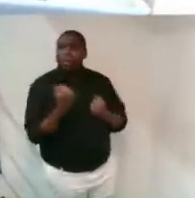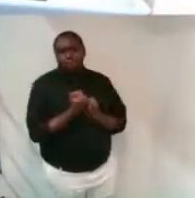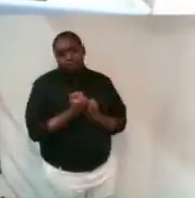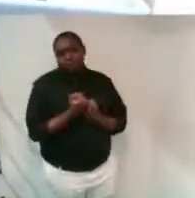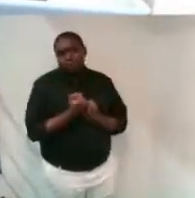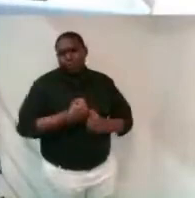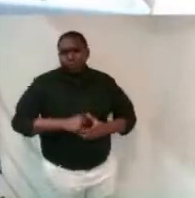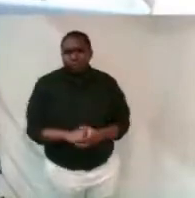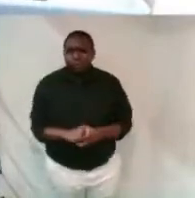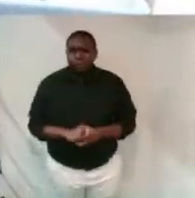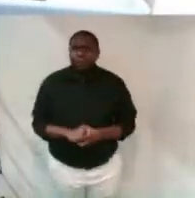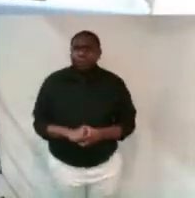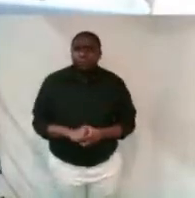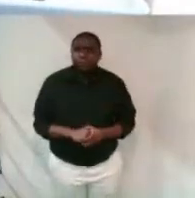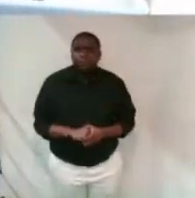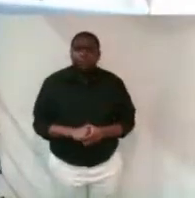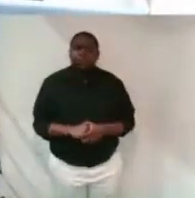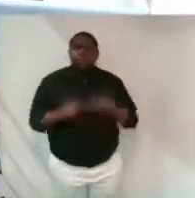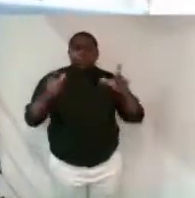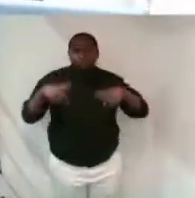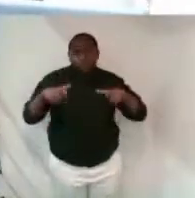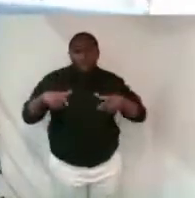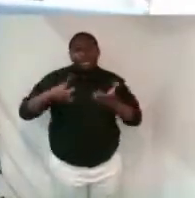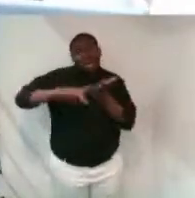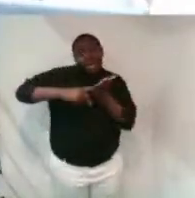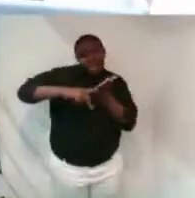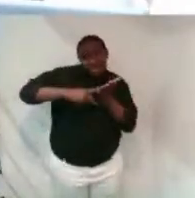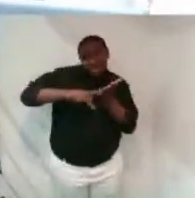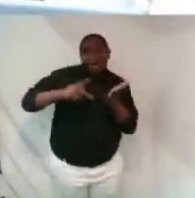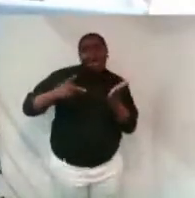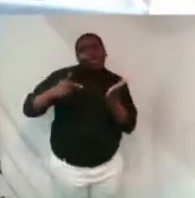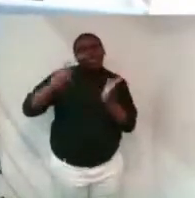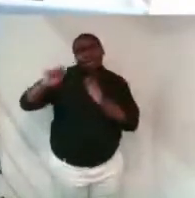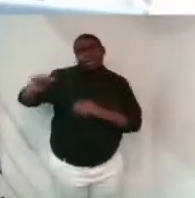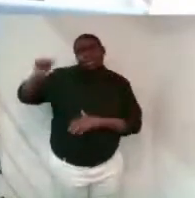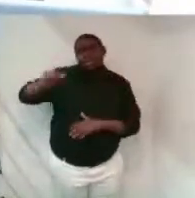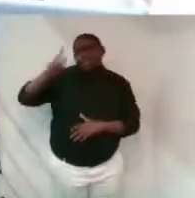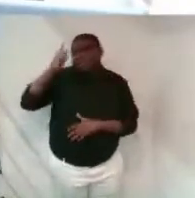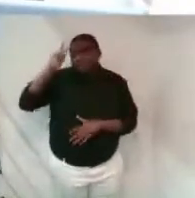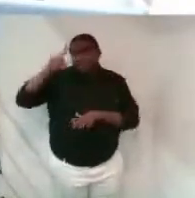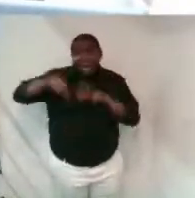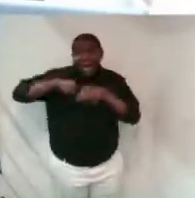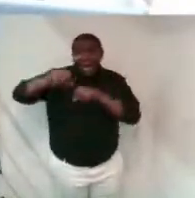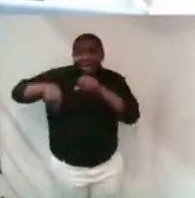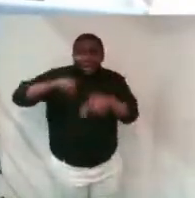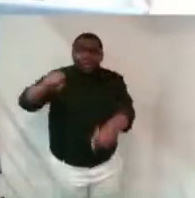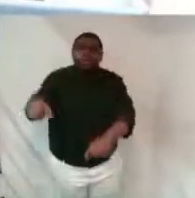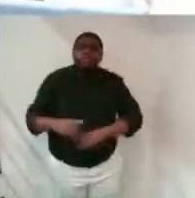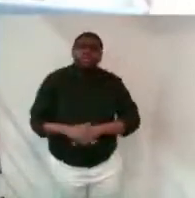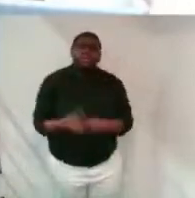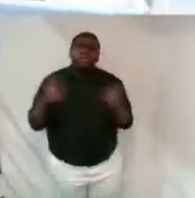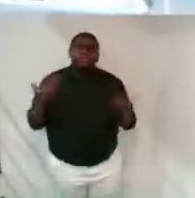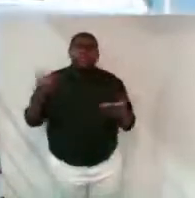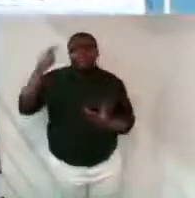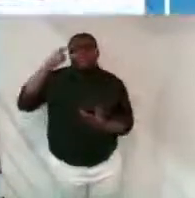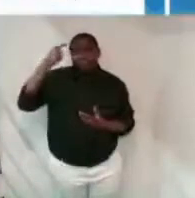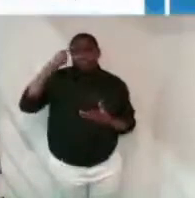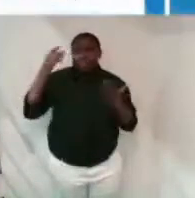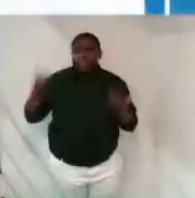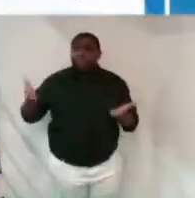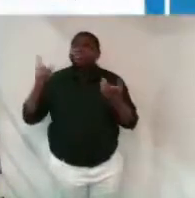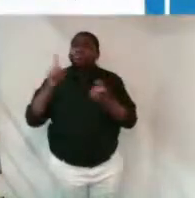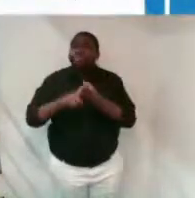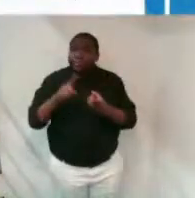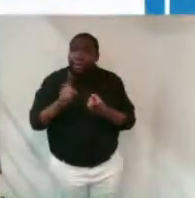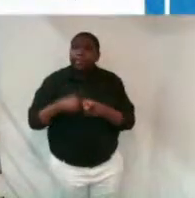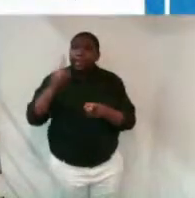de catadores. Vai ser detalhado aqui pelo Roberto, né, mais daqui a pouco. Então, pensar que a triagem também é